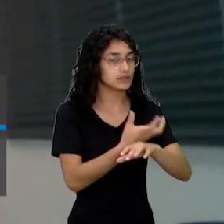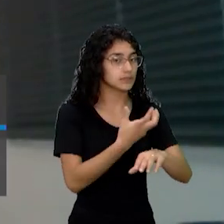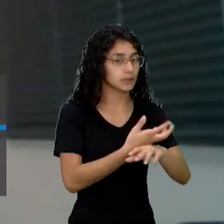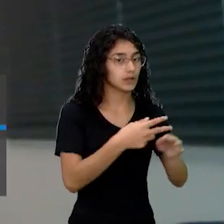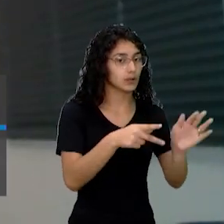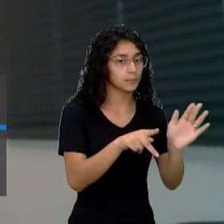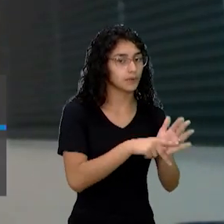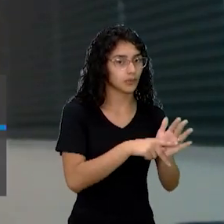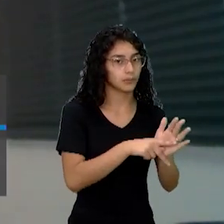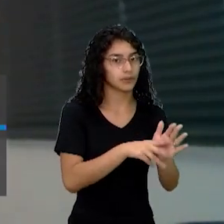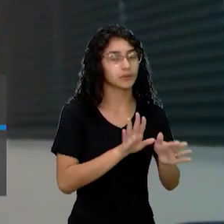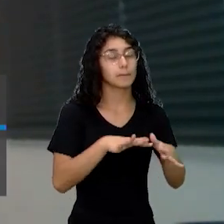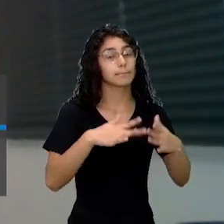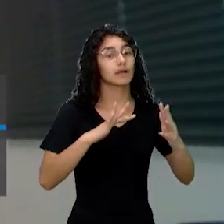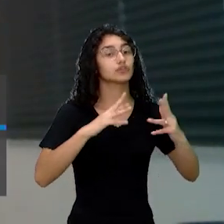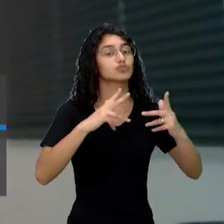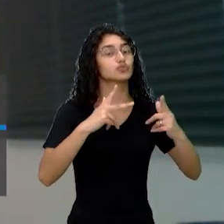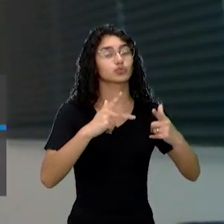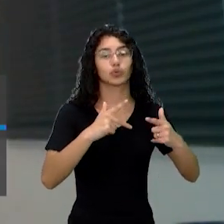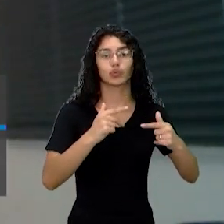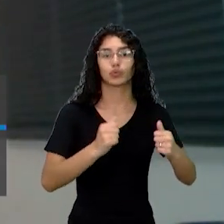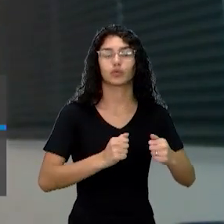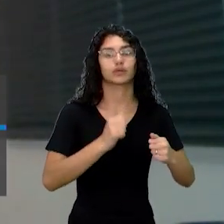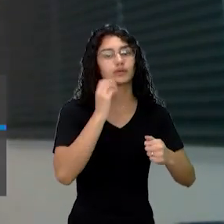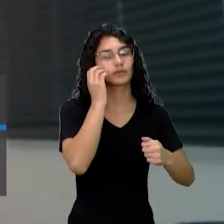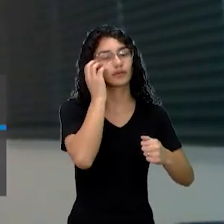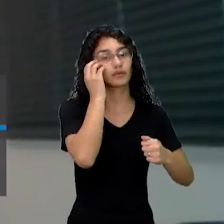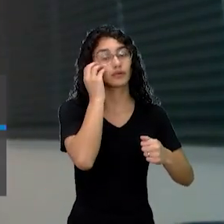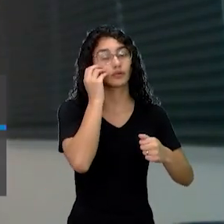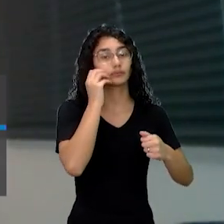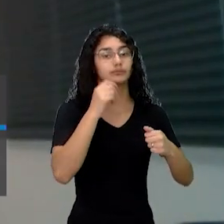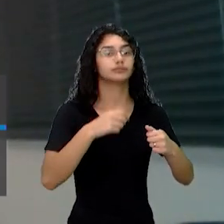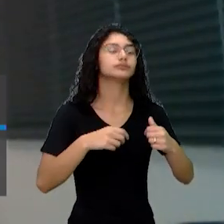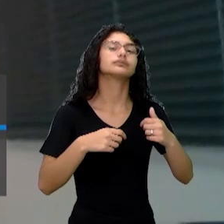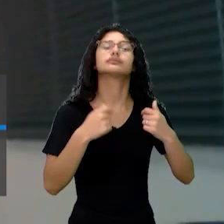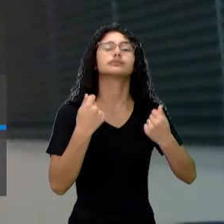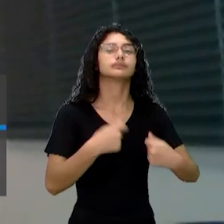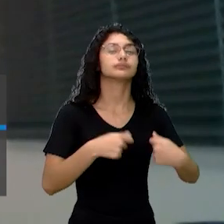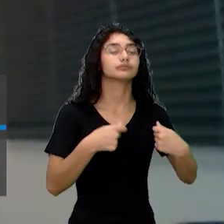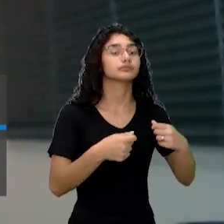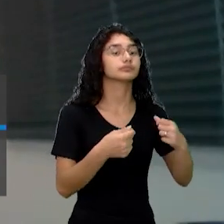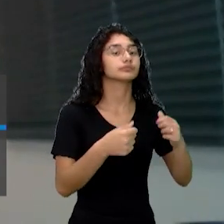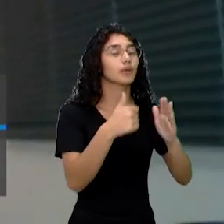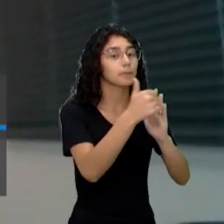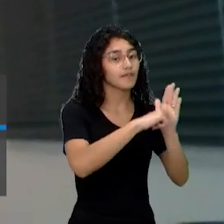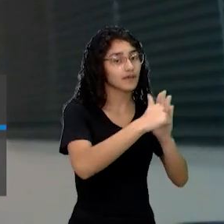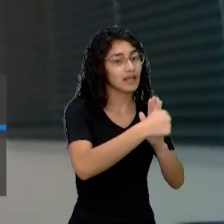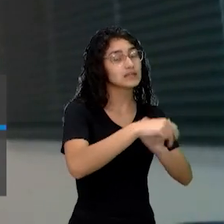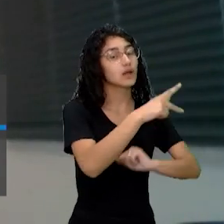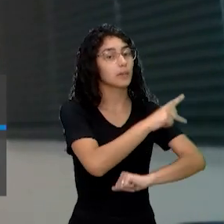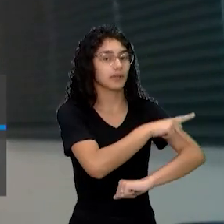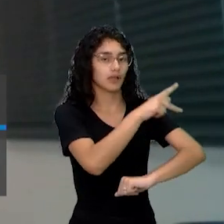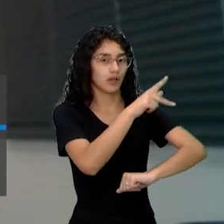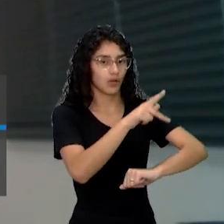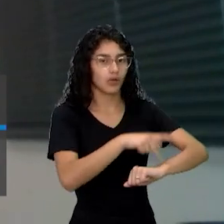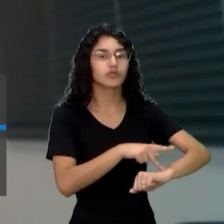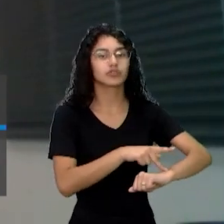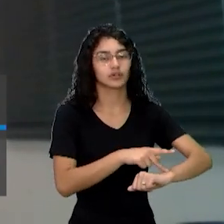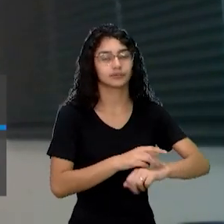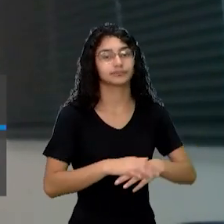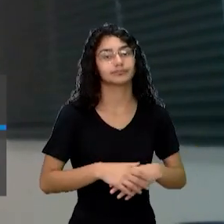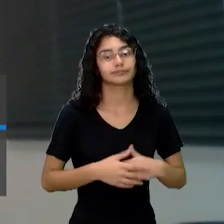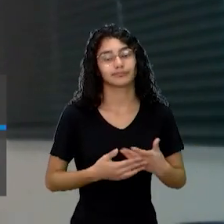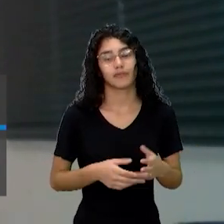específica. Mas todas as decisões, elas têm que ser tomadas com base em uma avaliação pedagógica. Você disse assim que